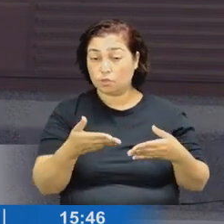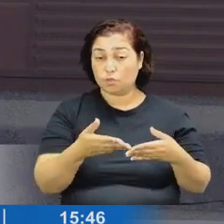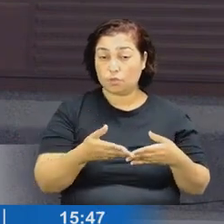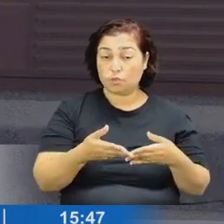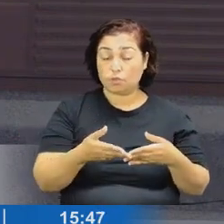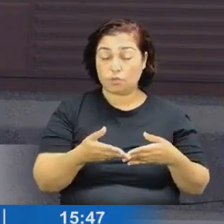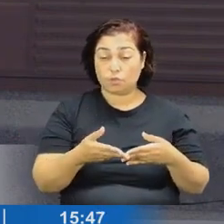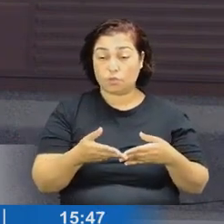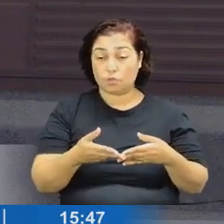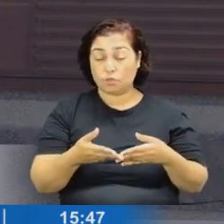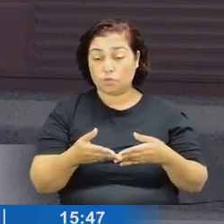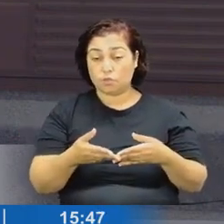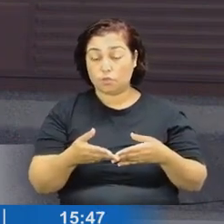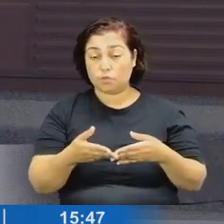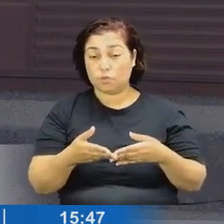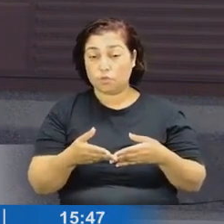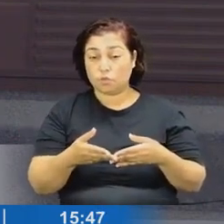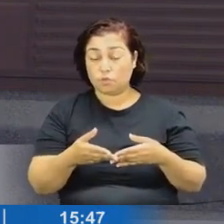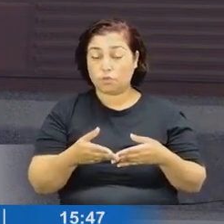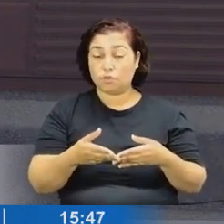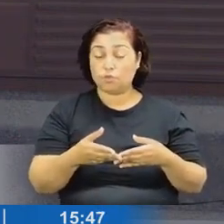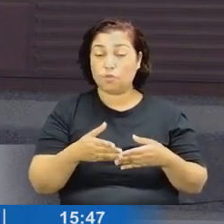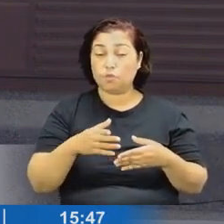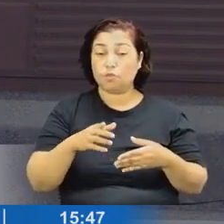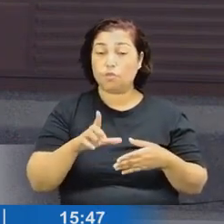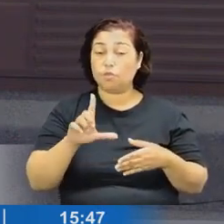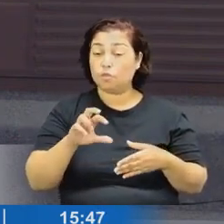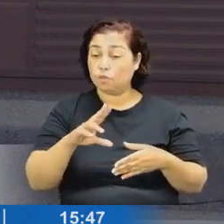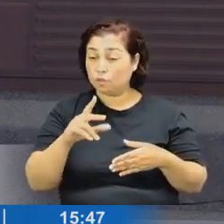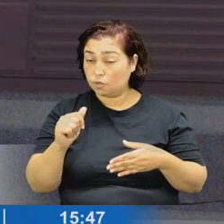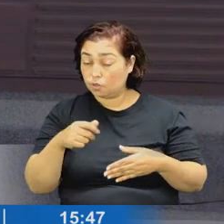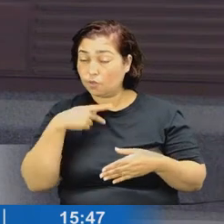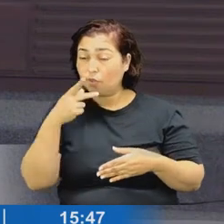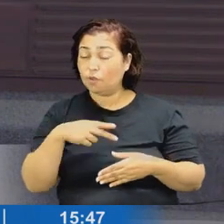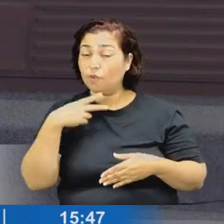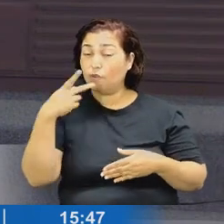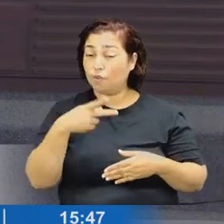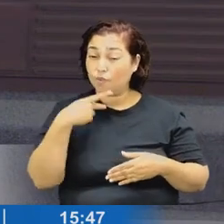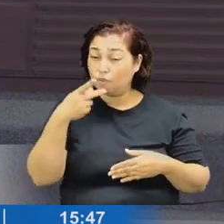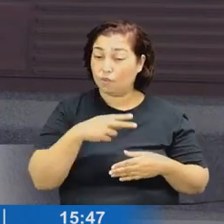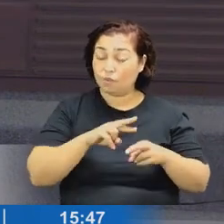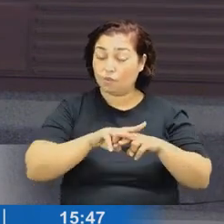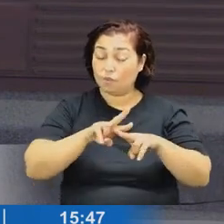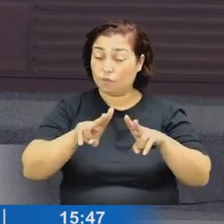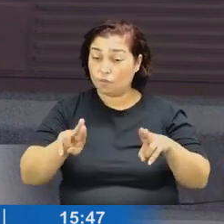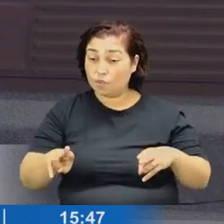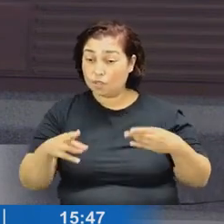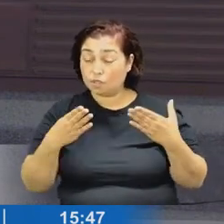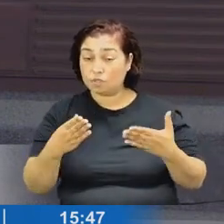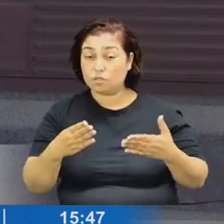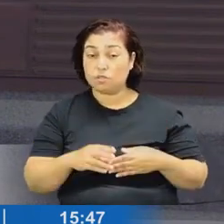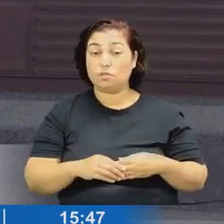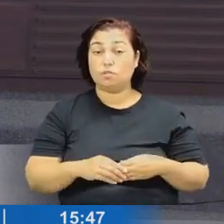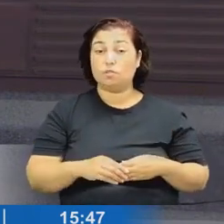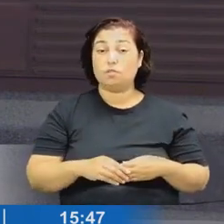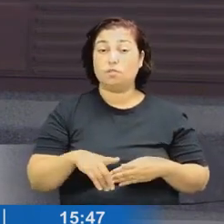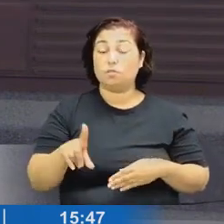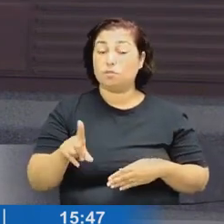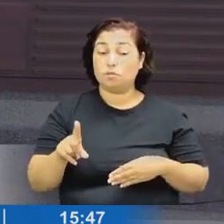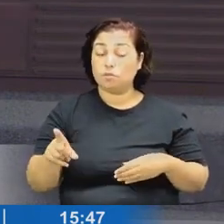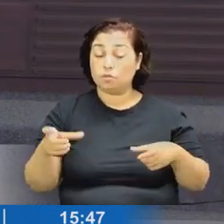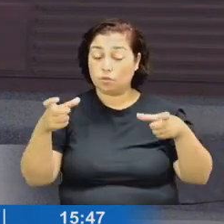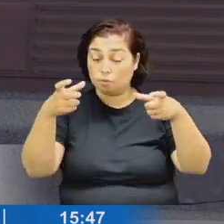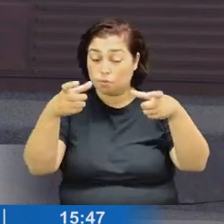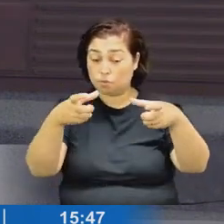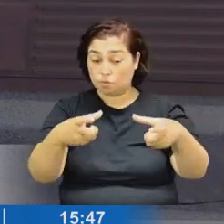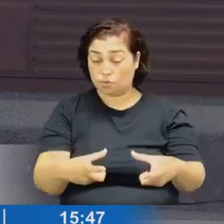já ganhei e o Lula veio com uma desceu a madeira com um monte de argumentar e não caiu mais na no jogo de posicionamento